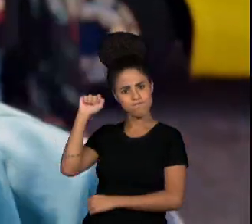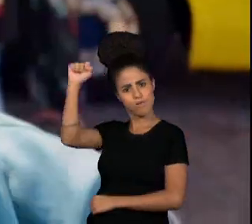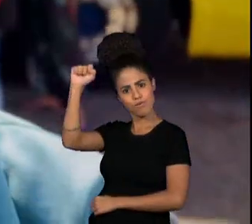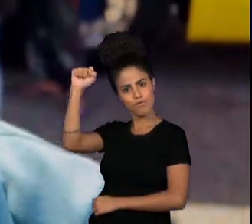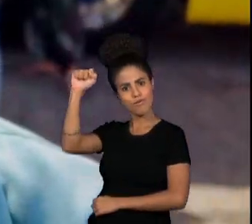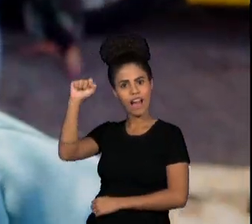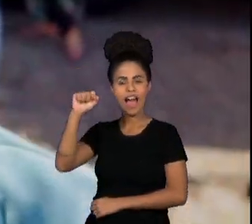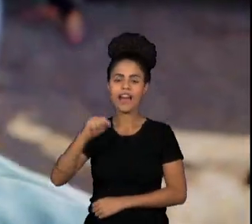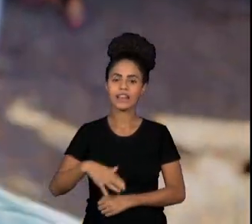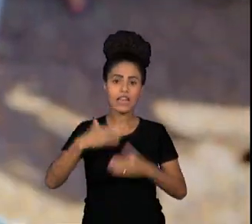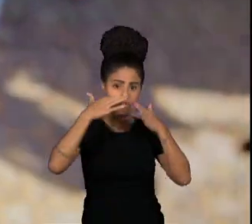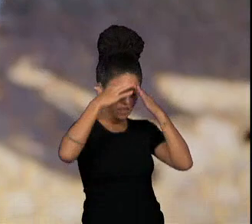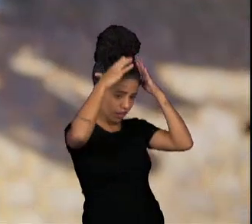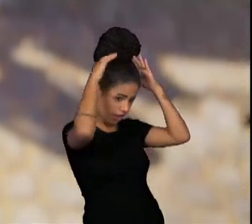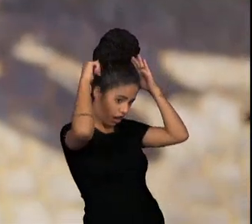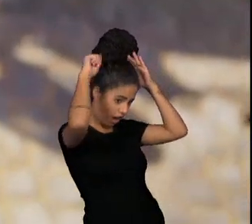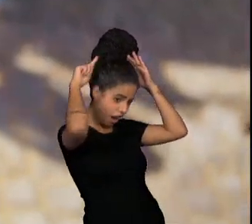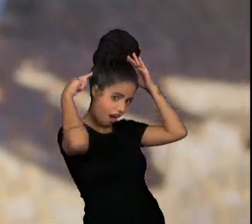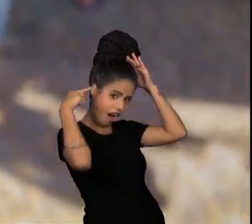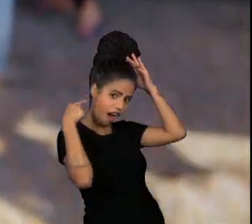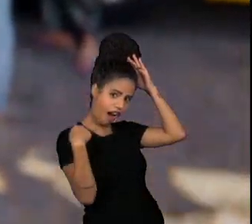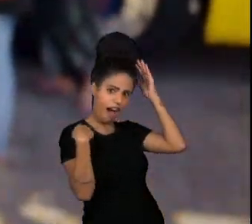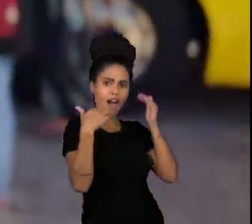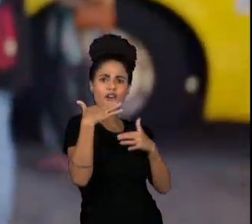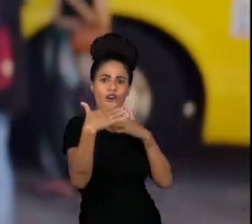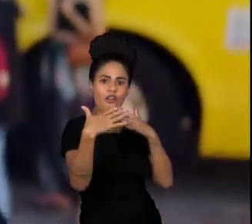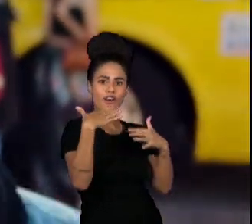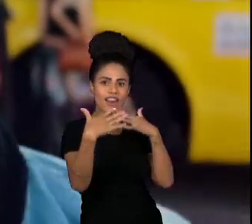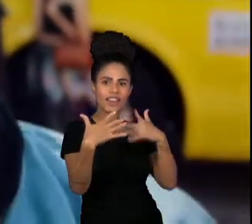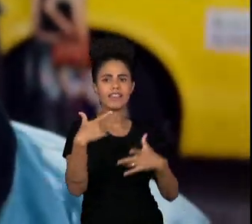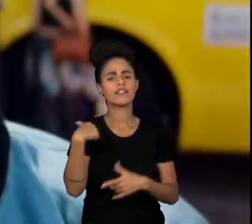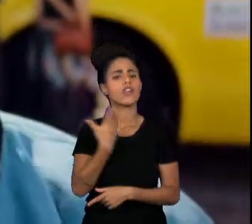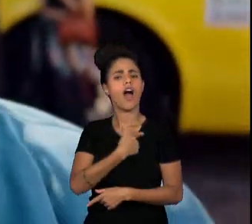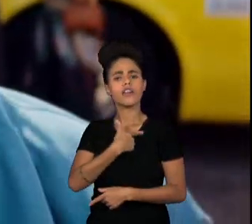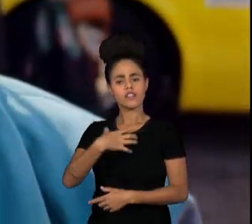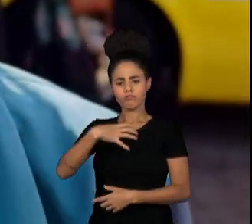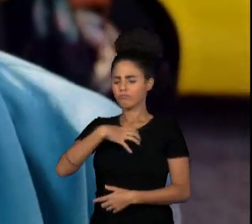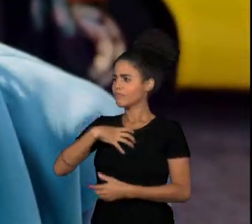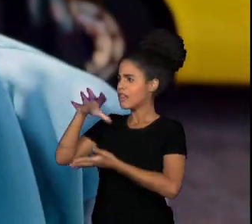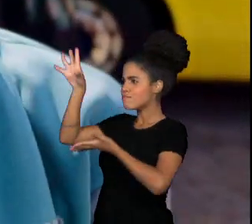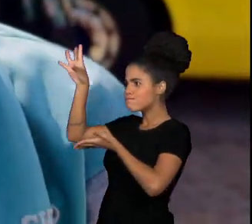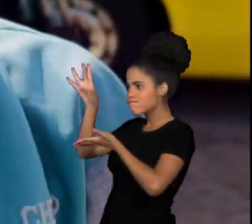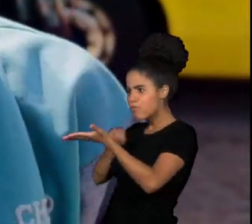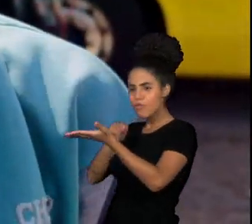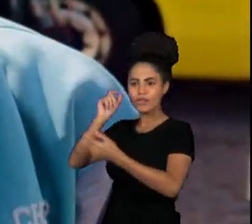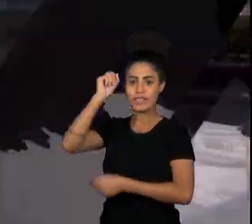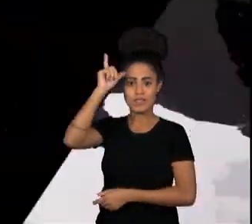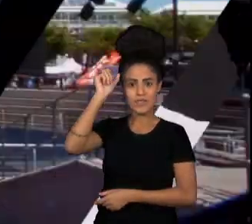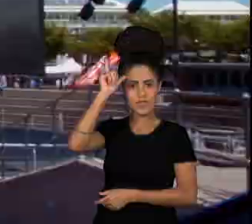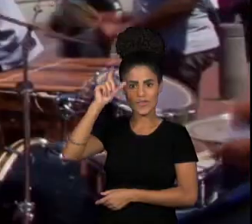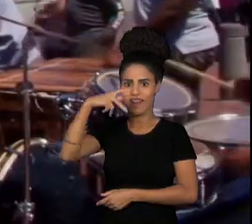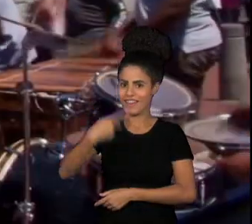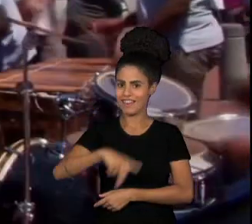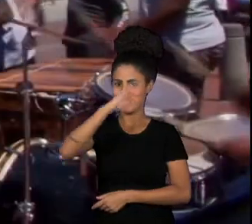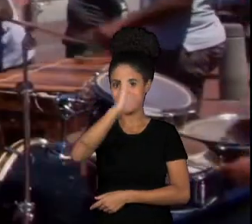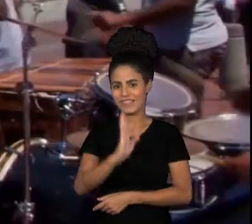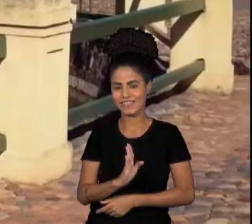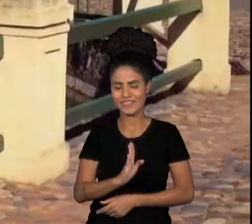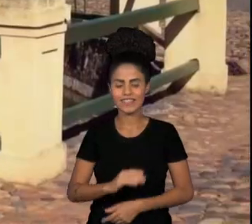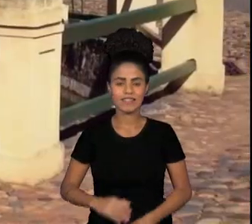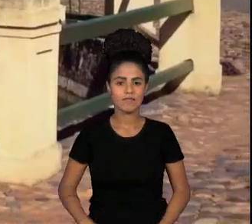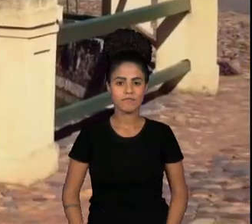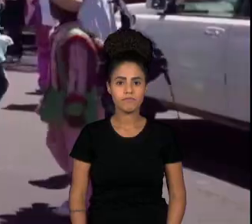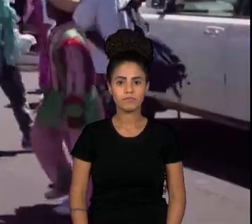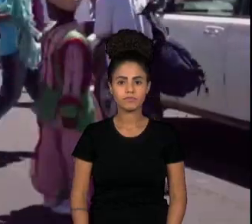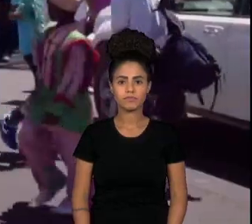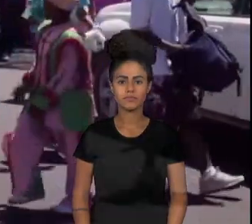Esse penteado colorido também. Então a gente traz tudo que é relacionado à África pro Brasil.